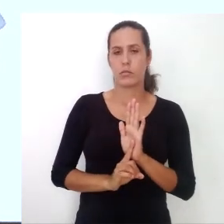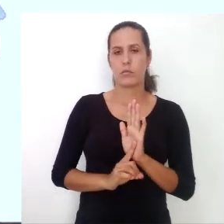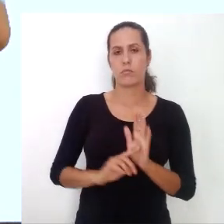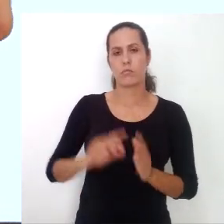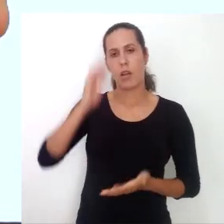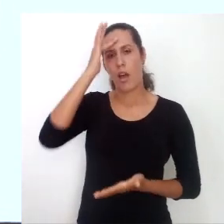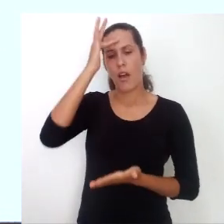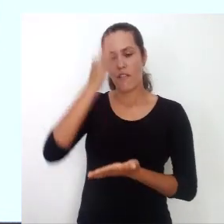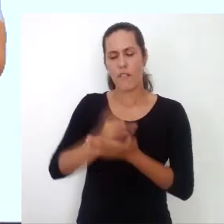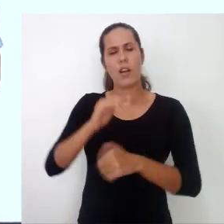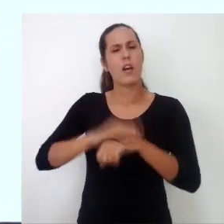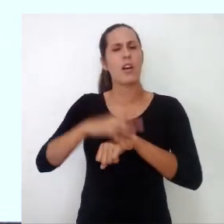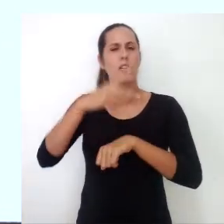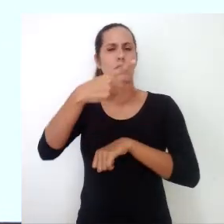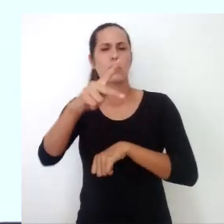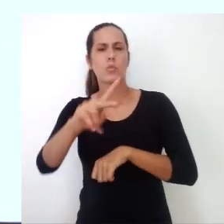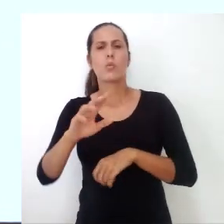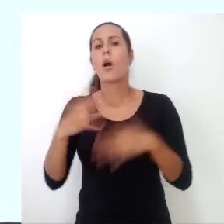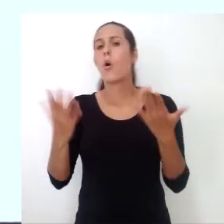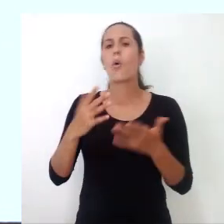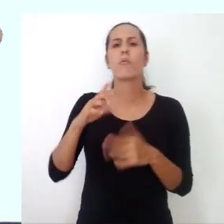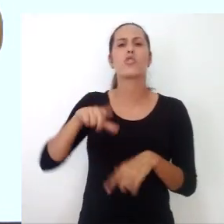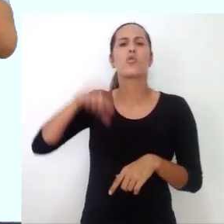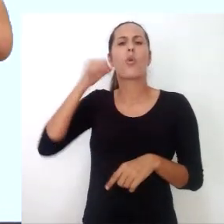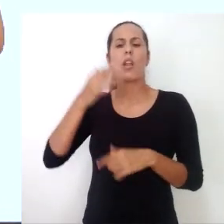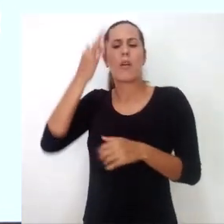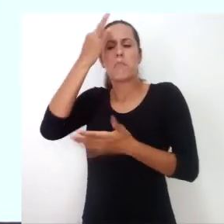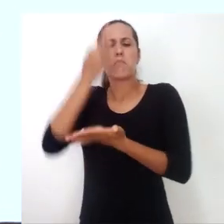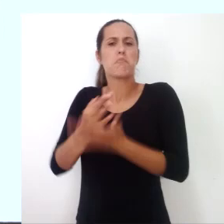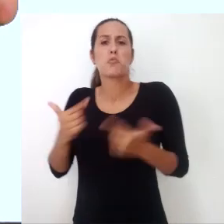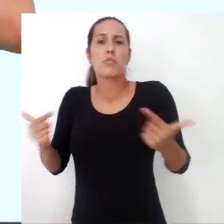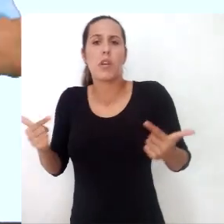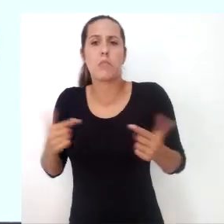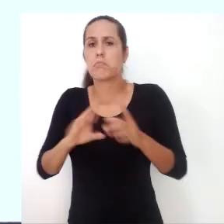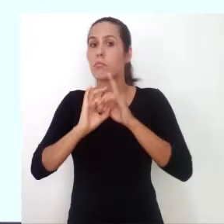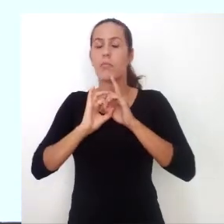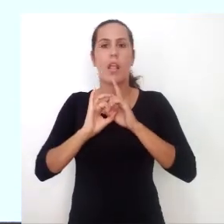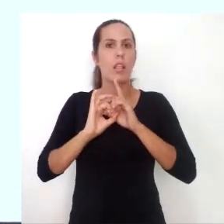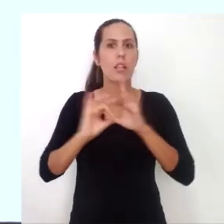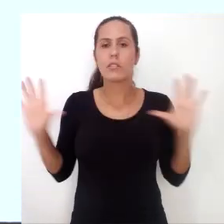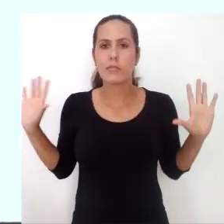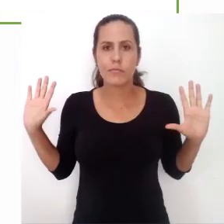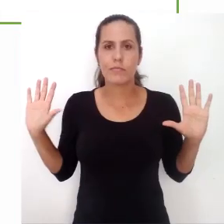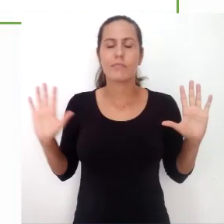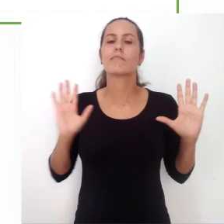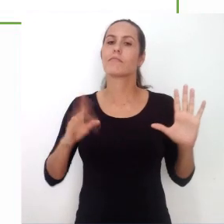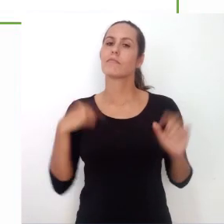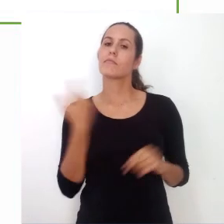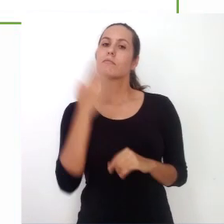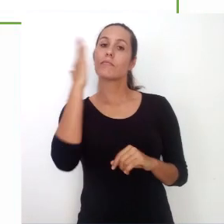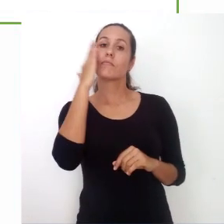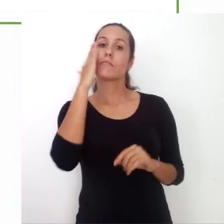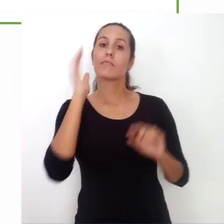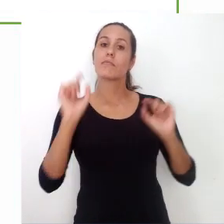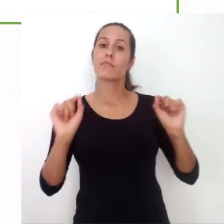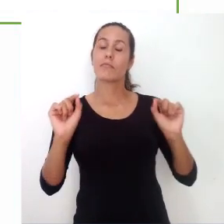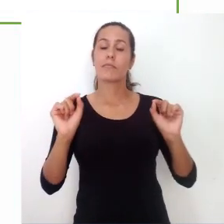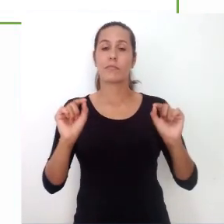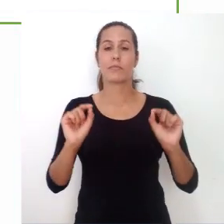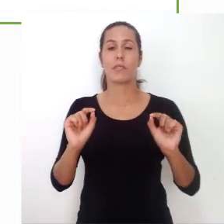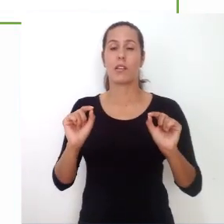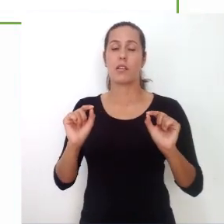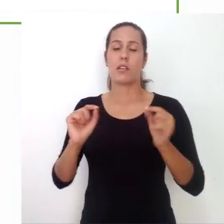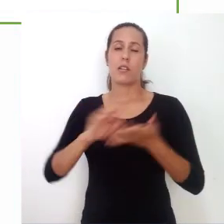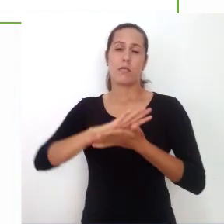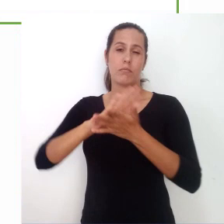direito de professar sua fé, a liberdade religiosa. Dessa forma,